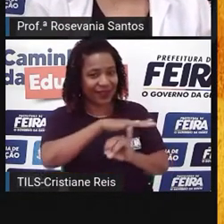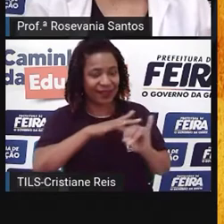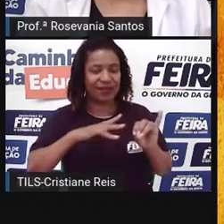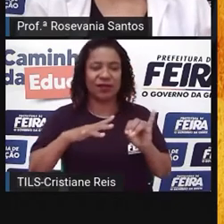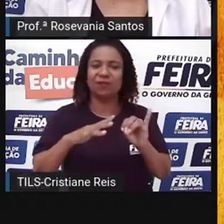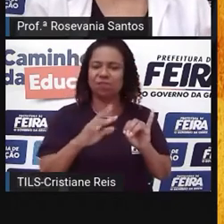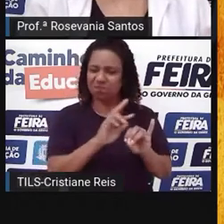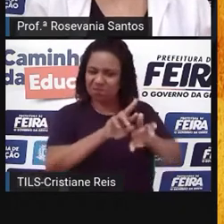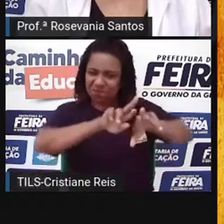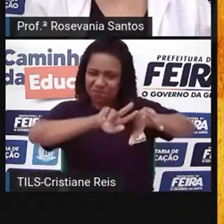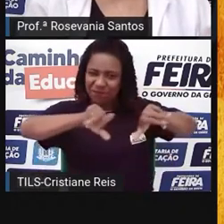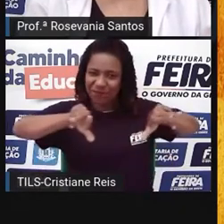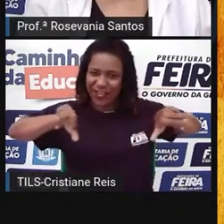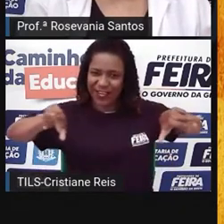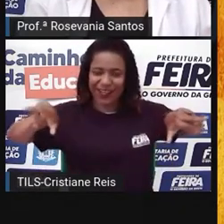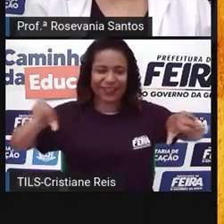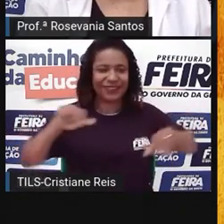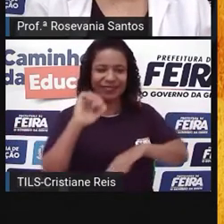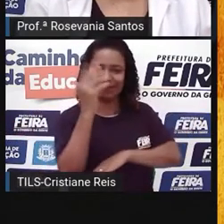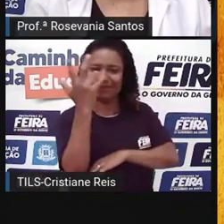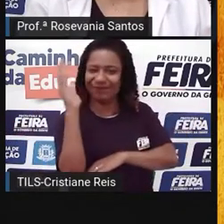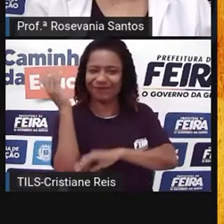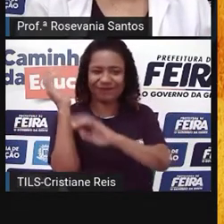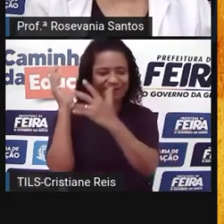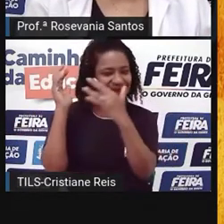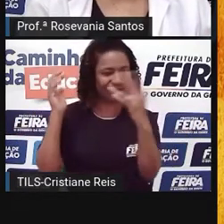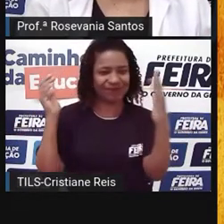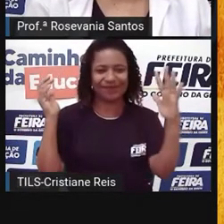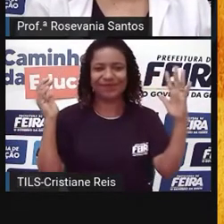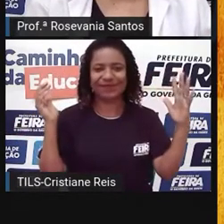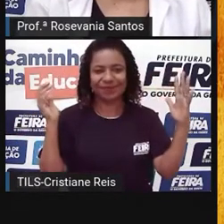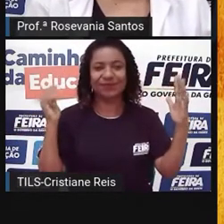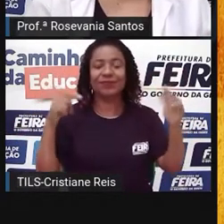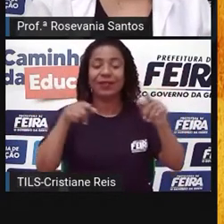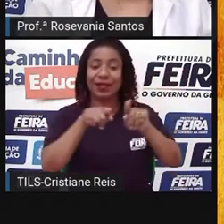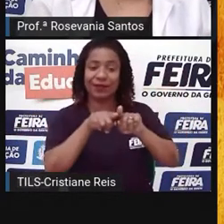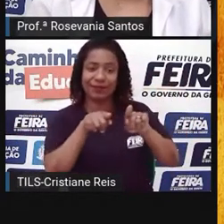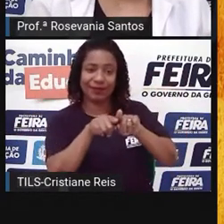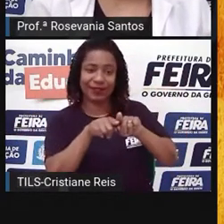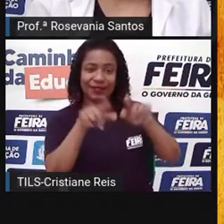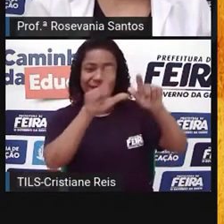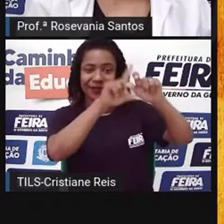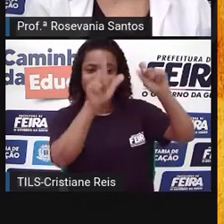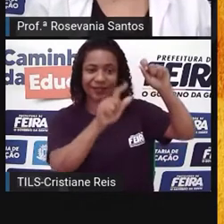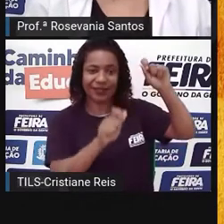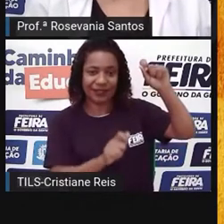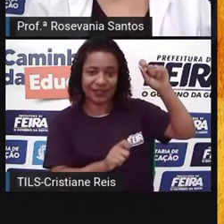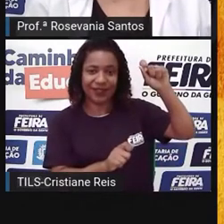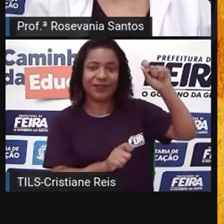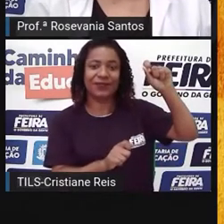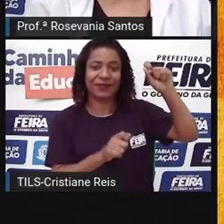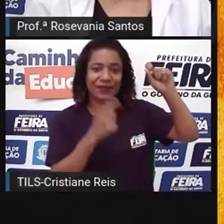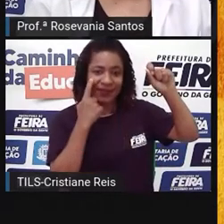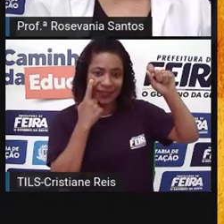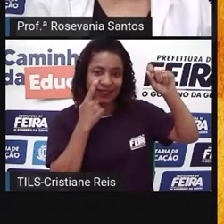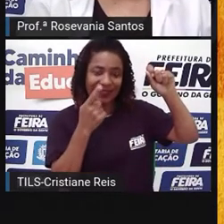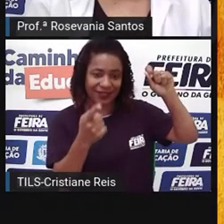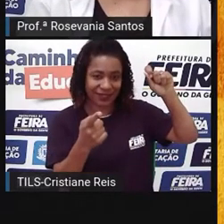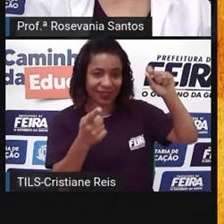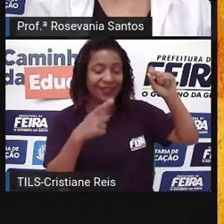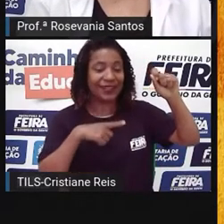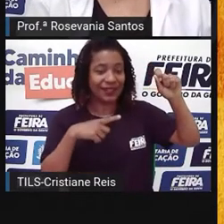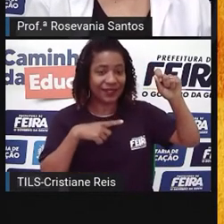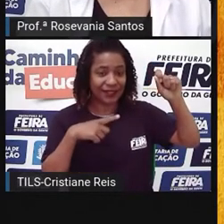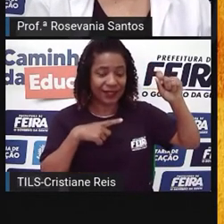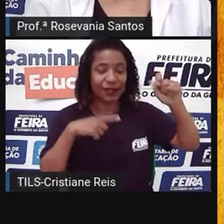conhecida para vocês. Outra característica que a gente fala muito também da África, que a gente chama o chifre da África, né, que é essa região aqui da